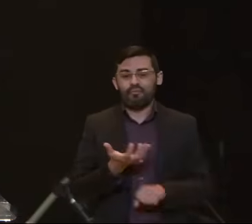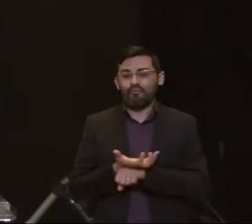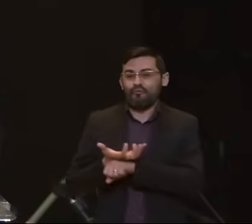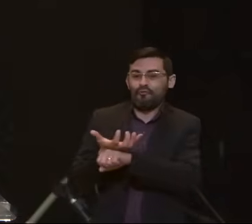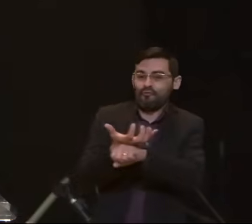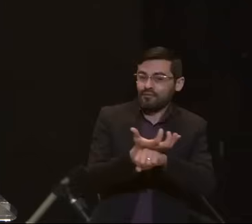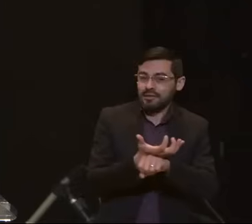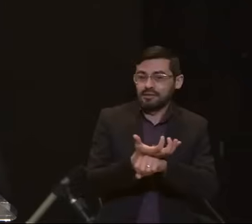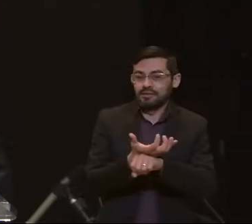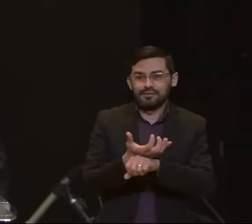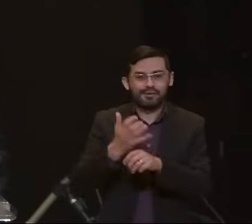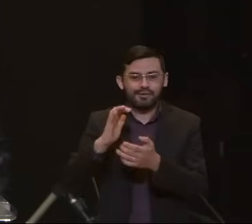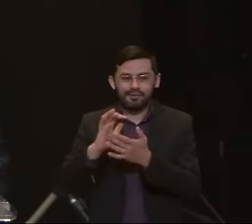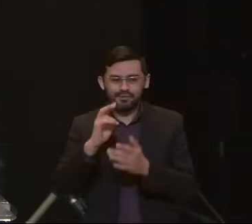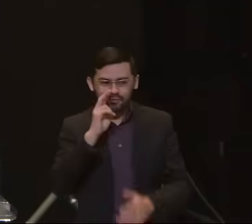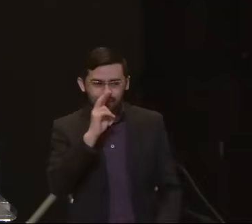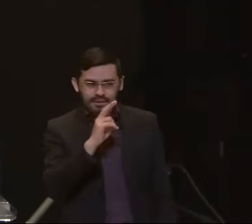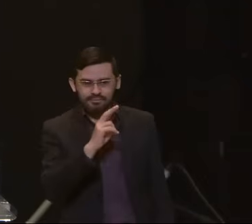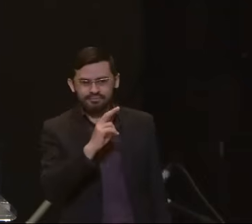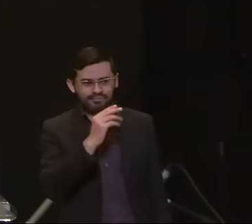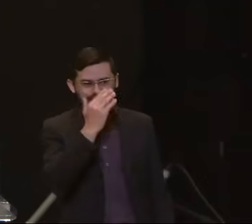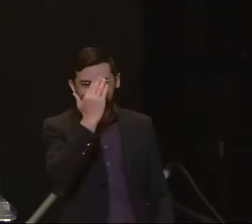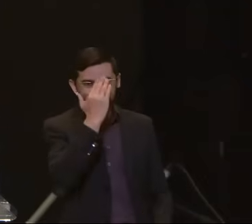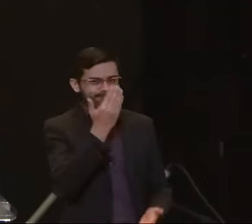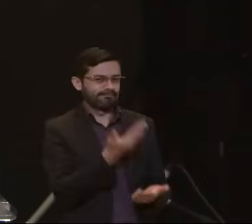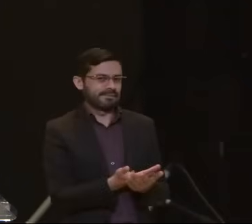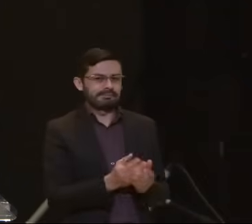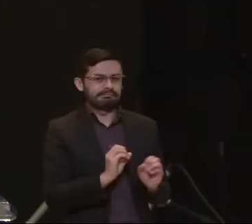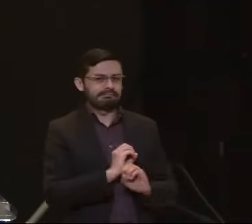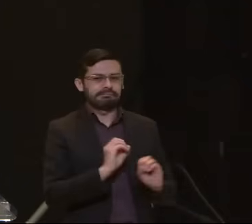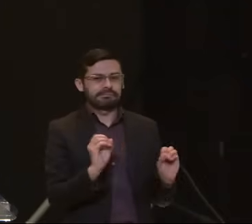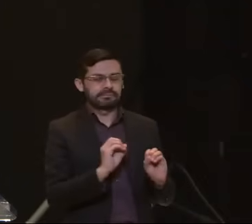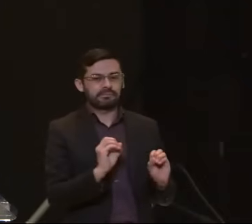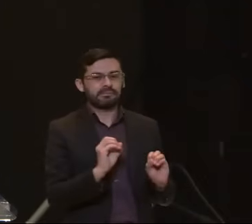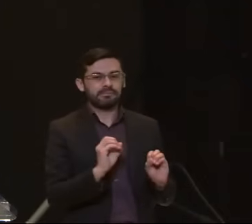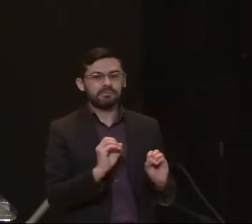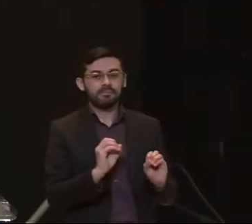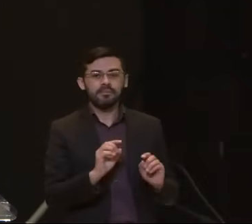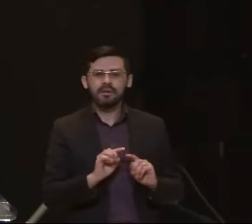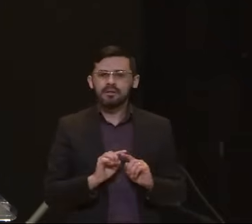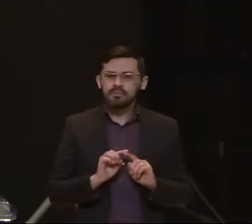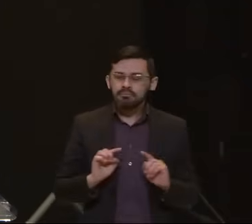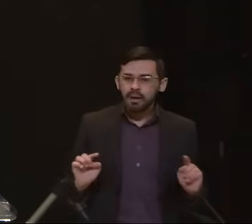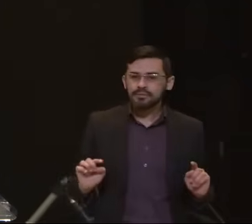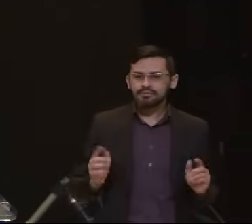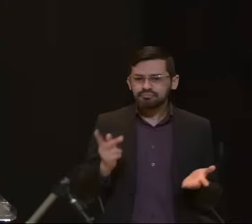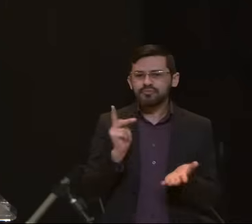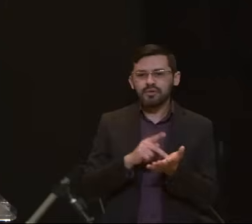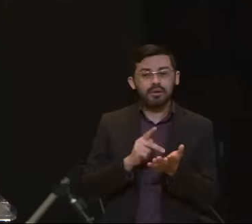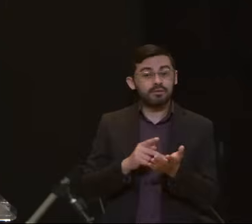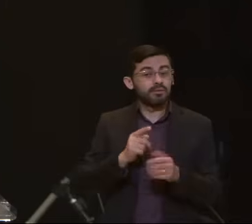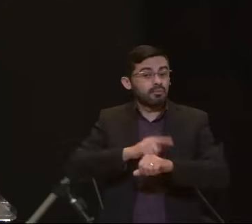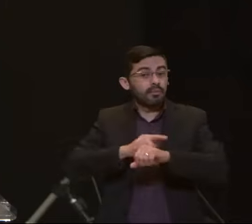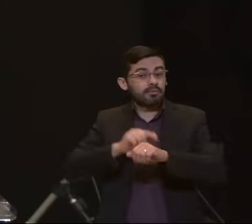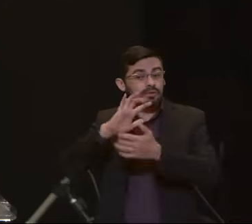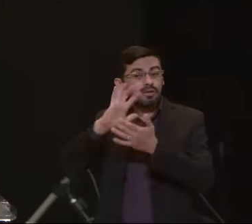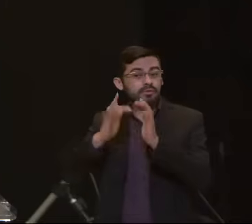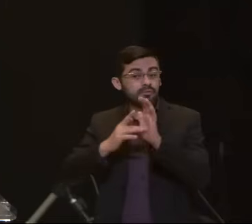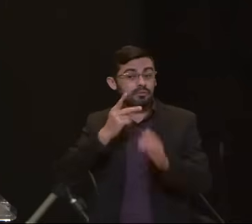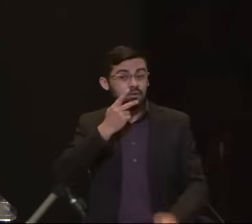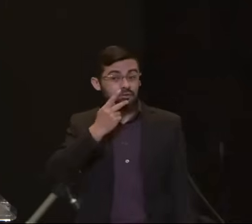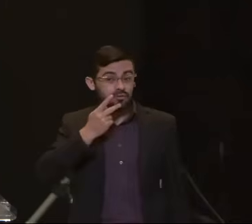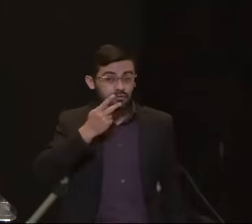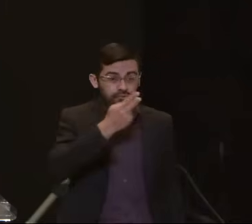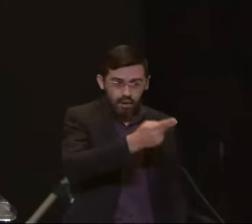Jesus não acredita nela. E é interessante porque quando Jesus fala a